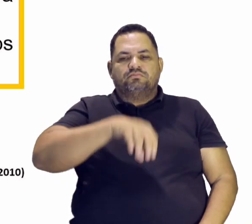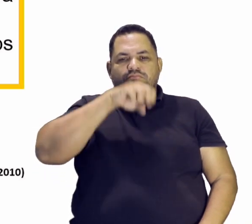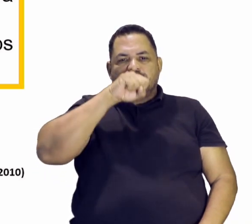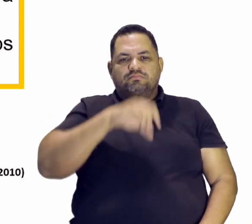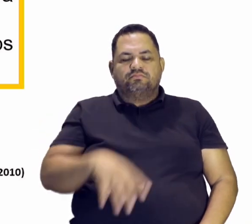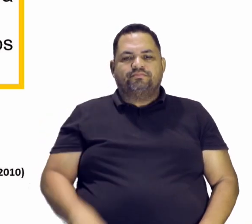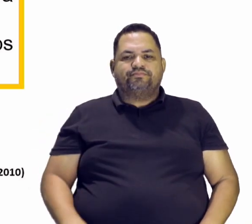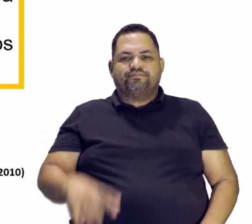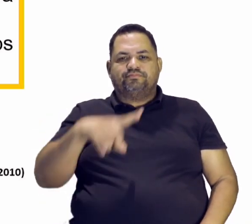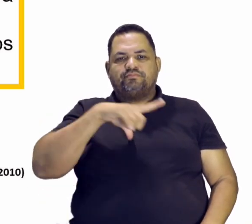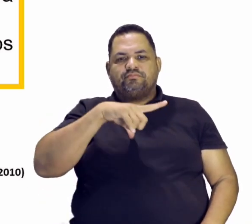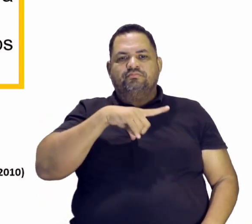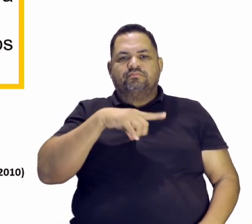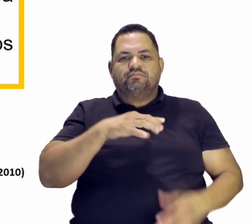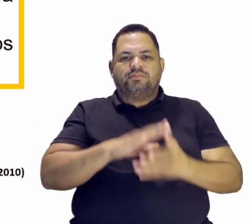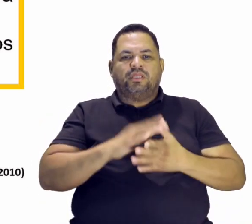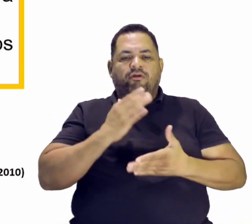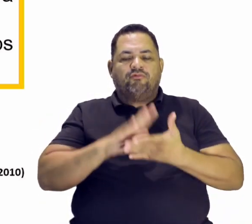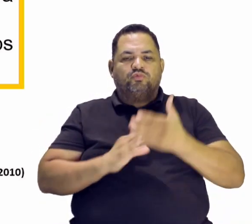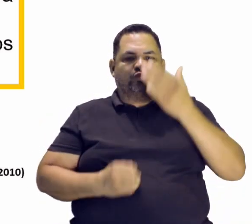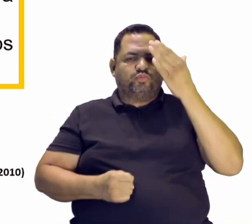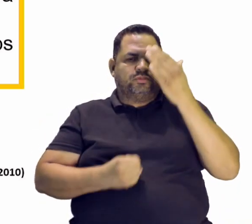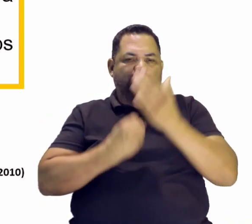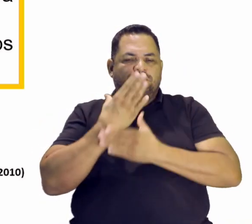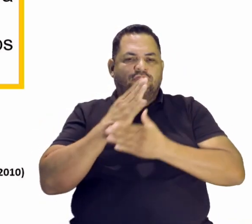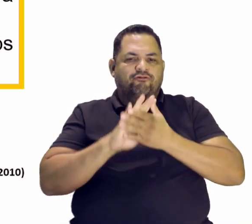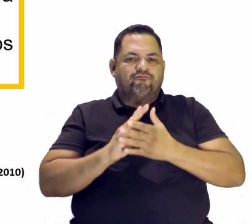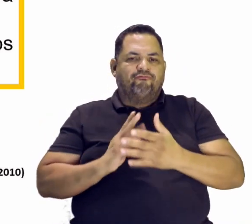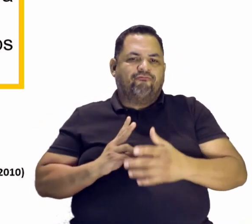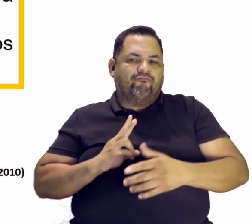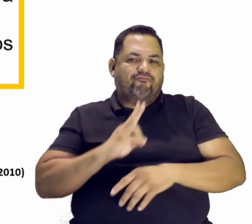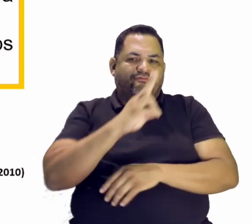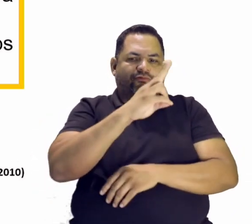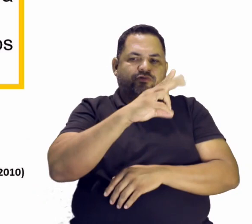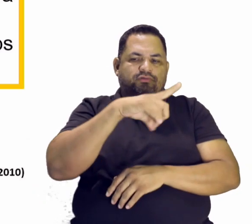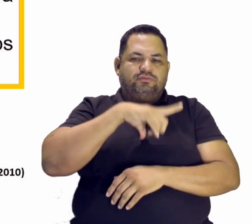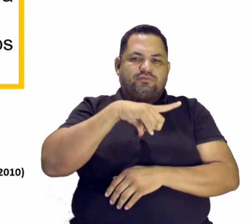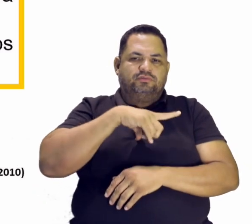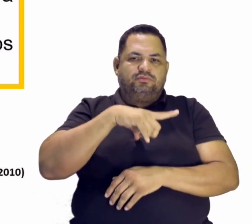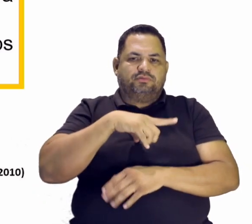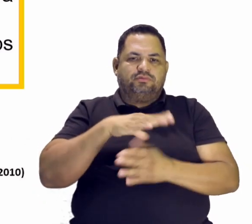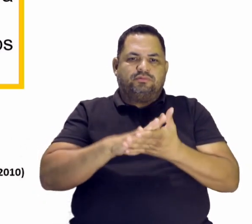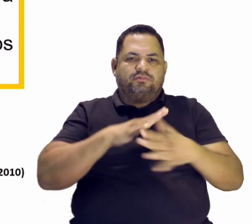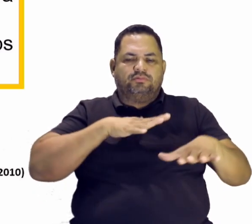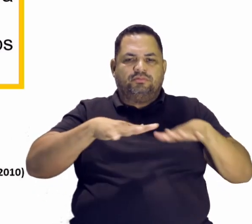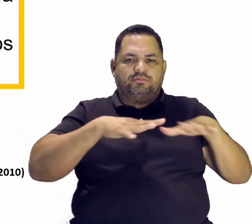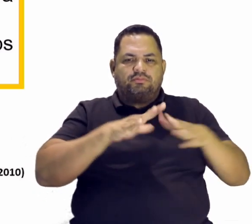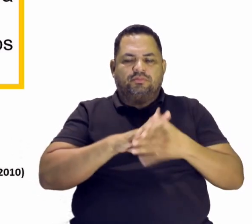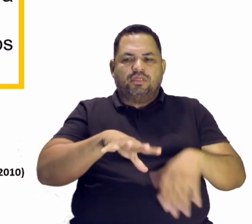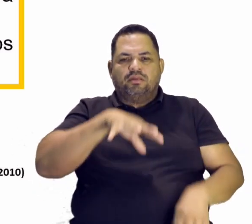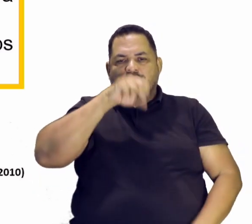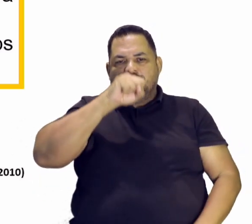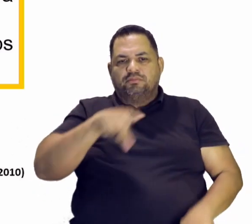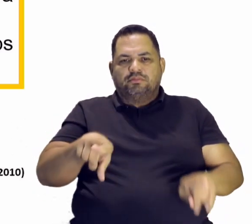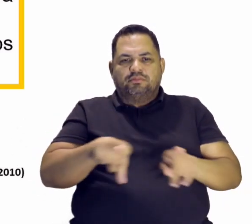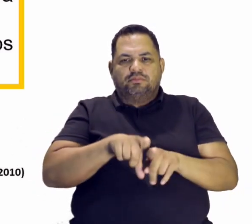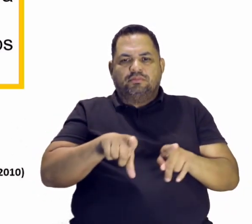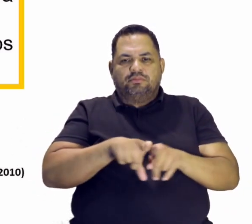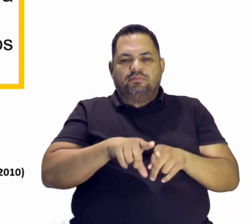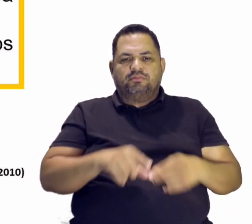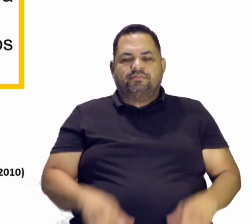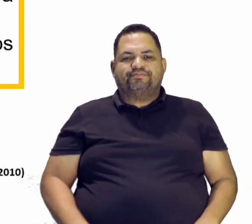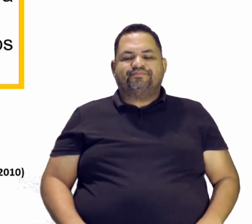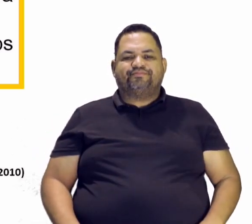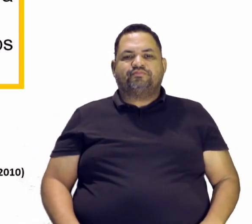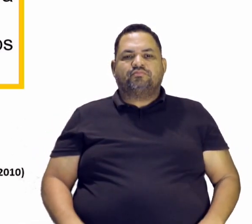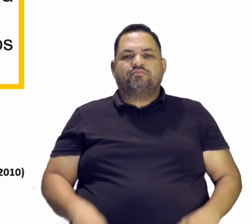temos aí a geração de força, né? Essa impulsão aí para que a gente se locomova, para que a gente respire. Nós temos também ainda como função